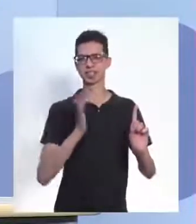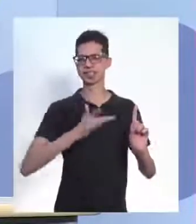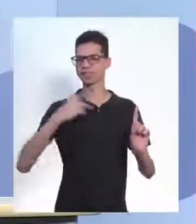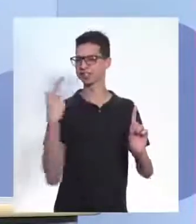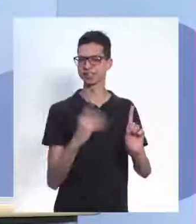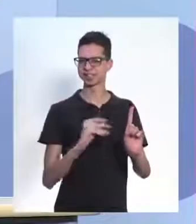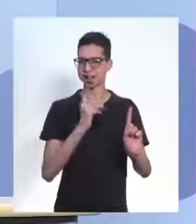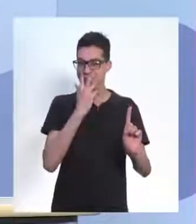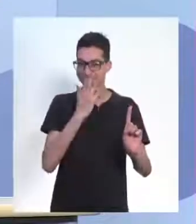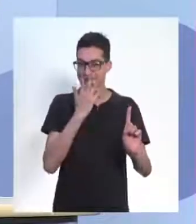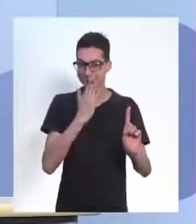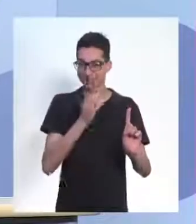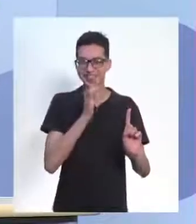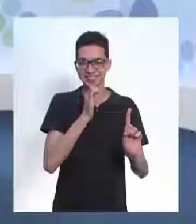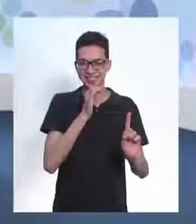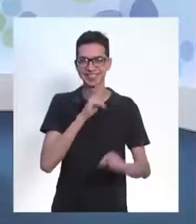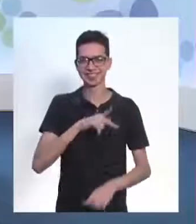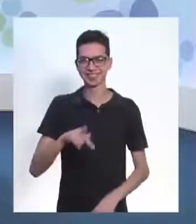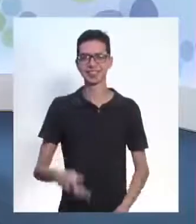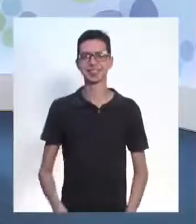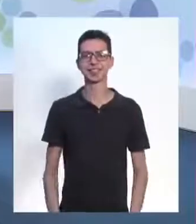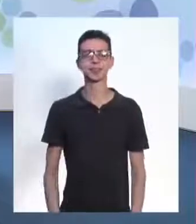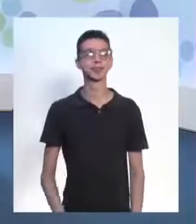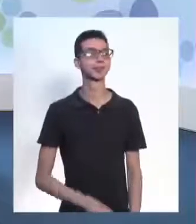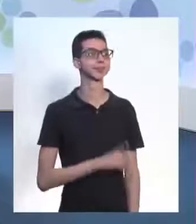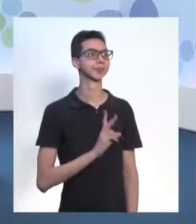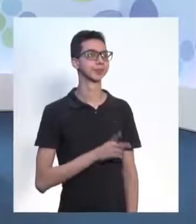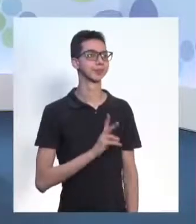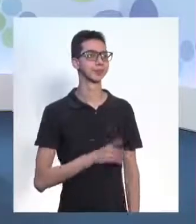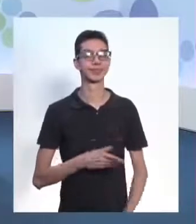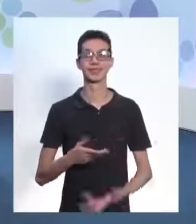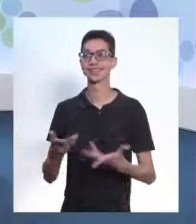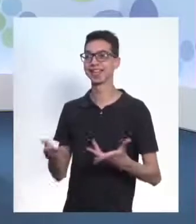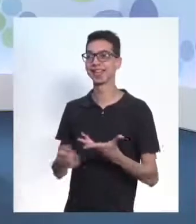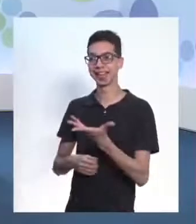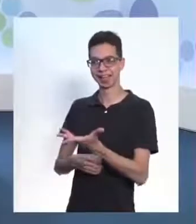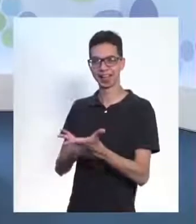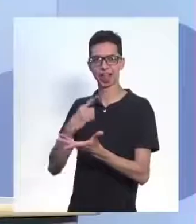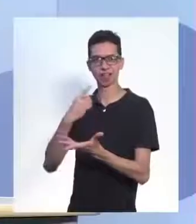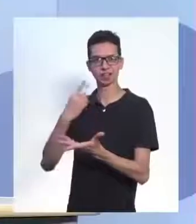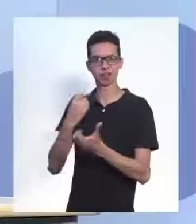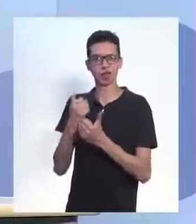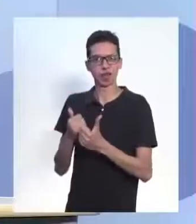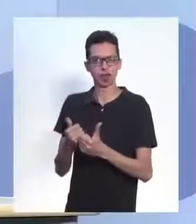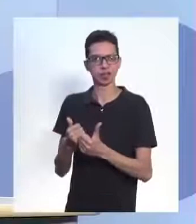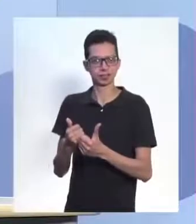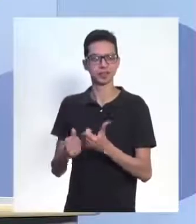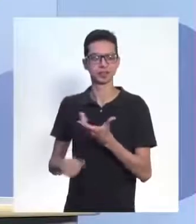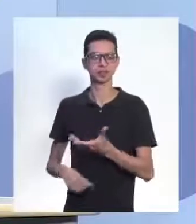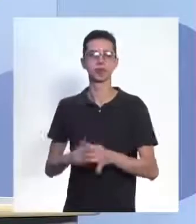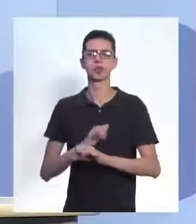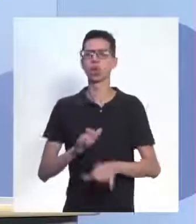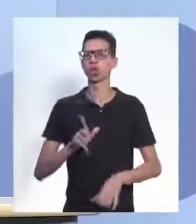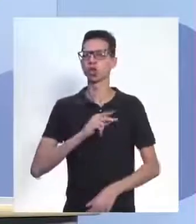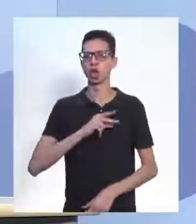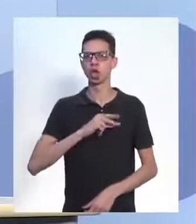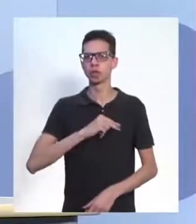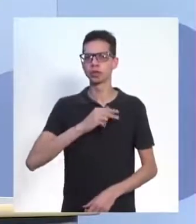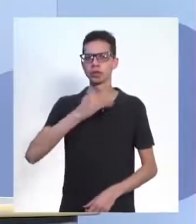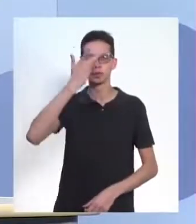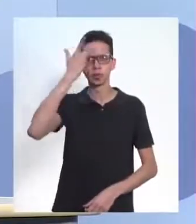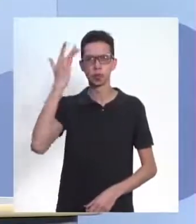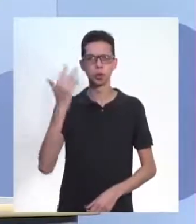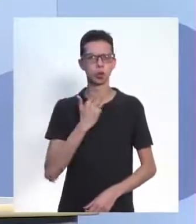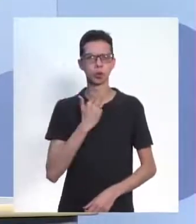Sim. E aí a Andréia, boa advogada que fala, nossa, a galera não pode ver, a gente